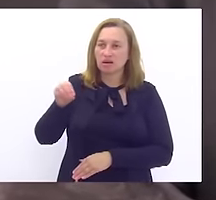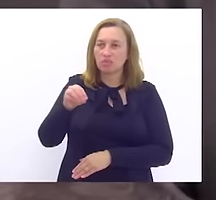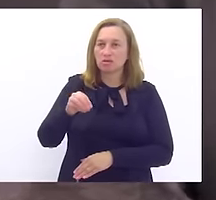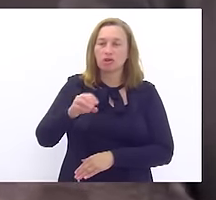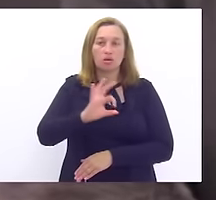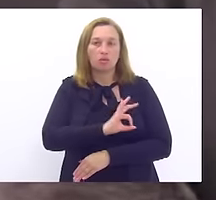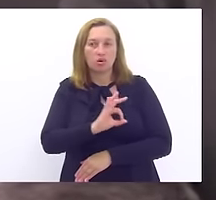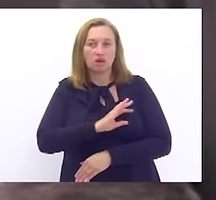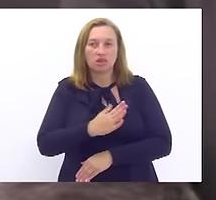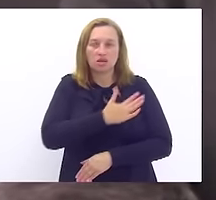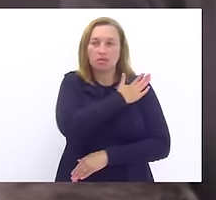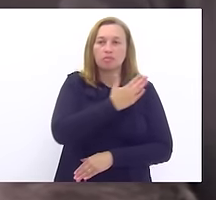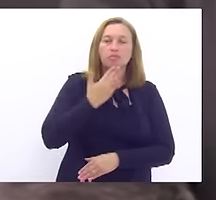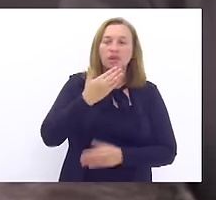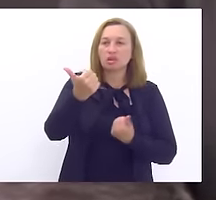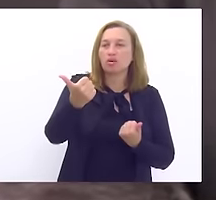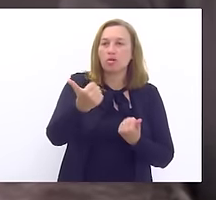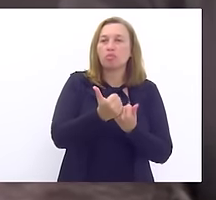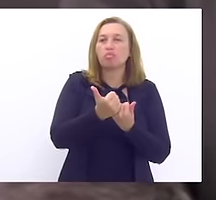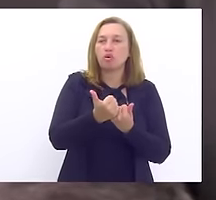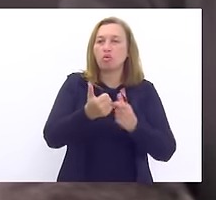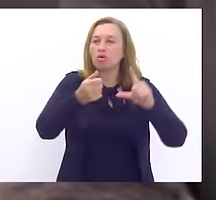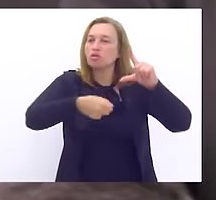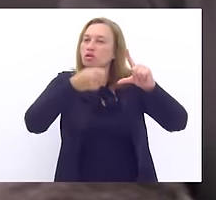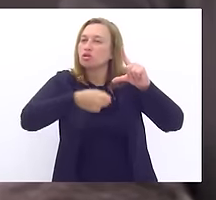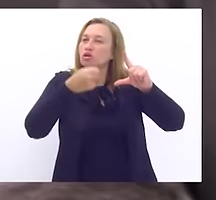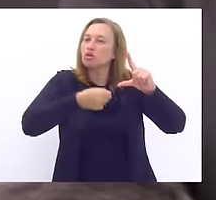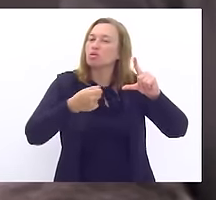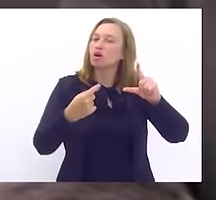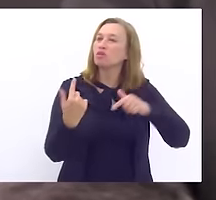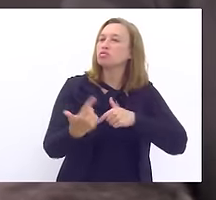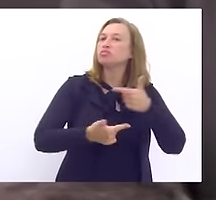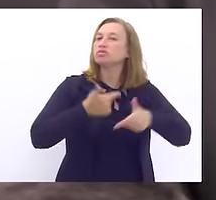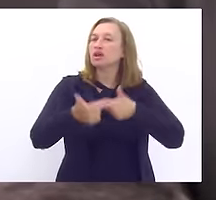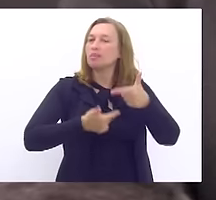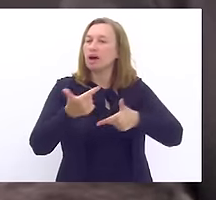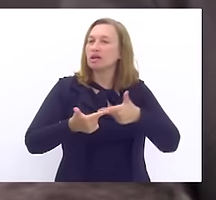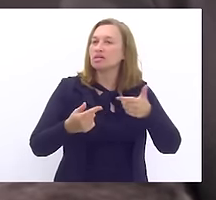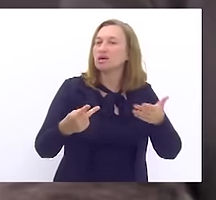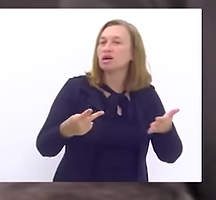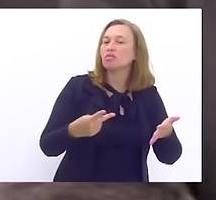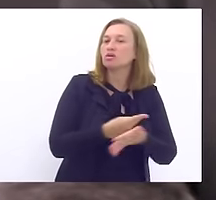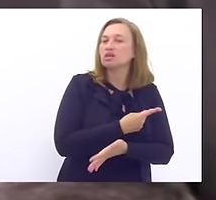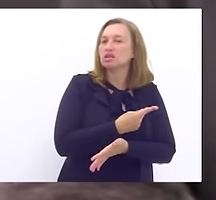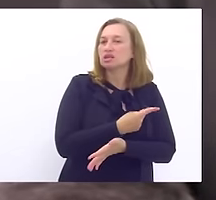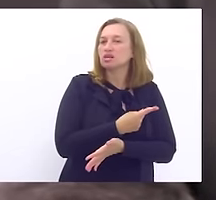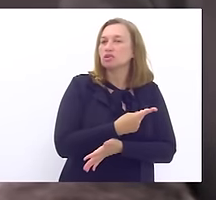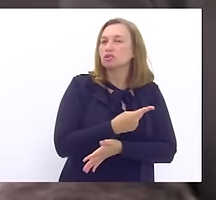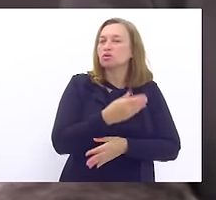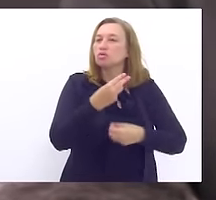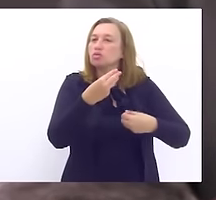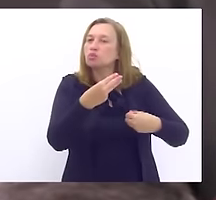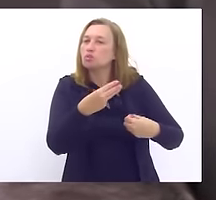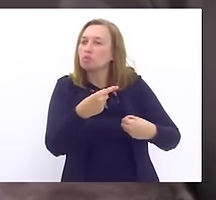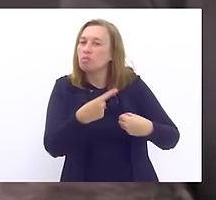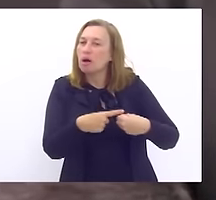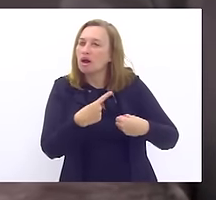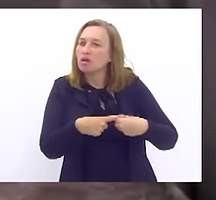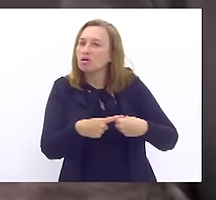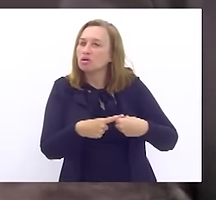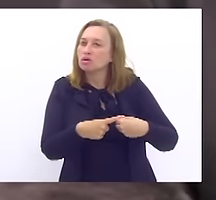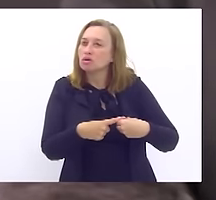pedindo apoio Logístico para uma operação que seria realizada na no bairro de